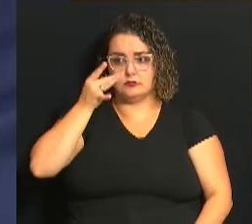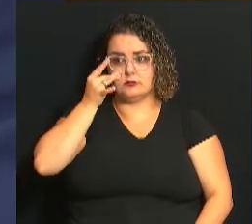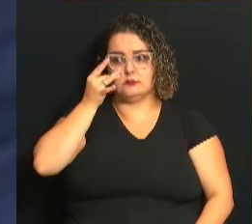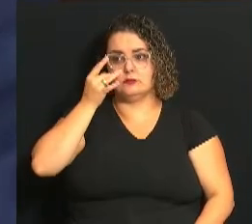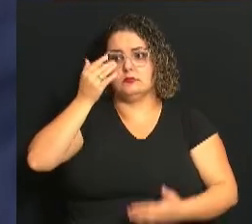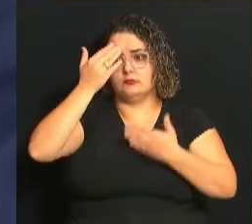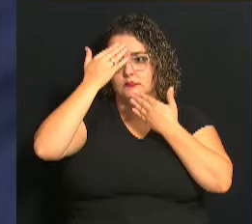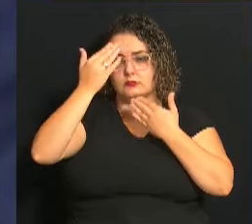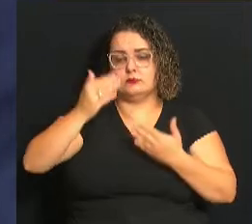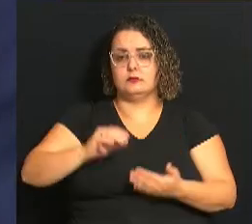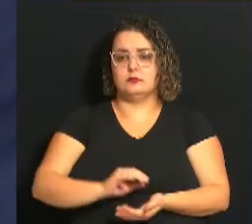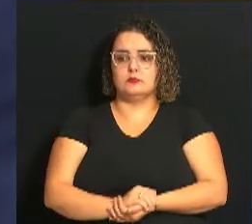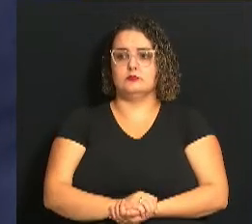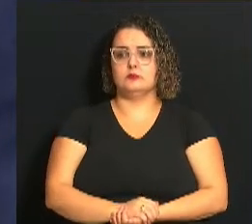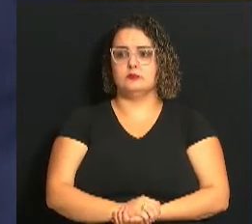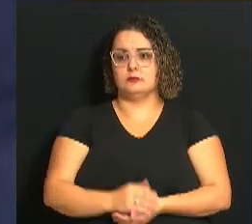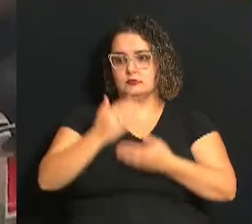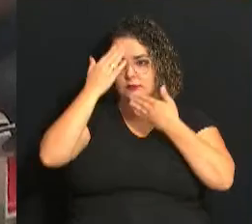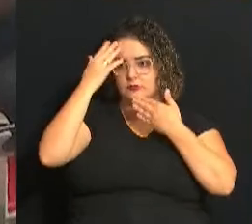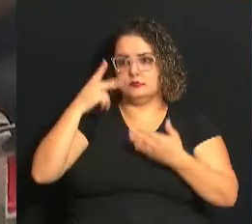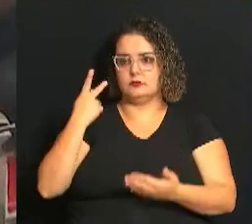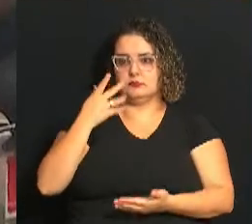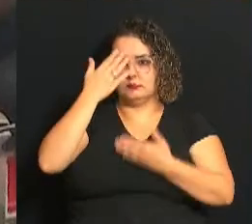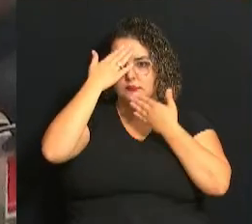obrigado. Obrigada, vereador. Obrigado.